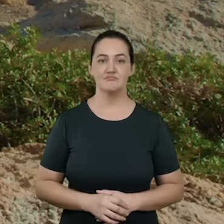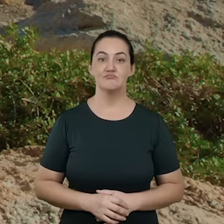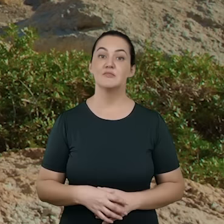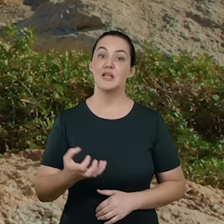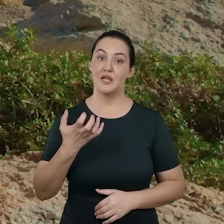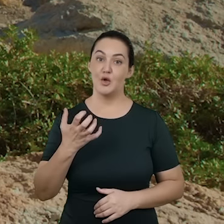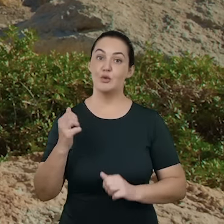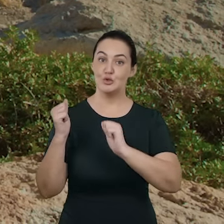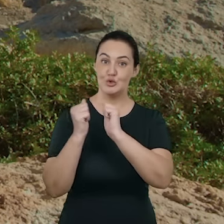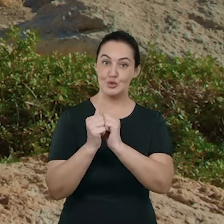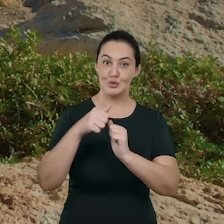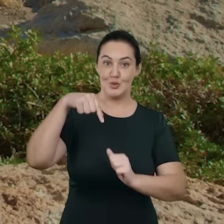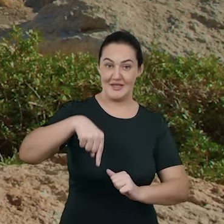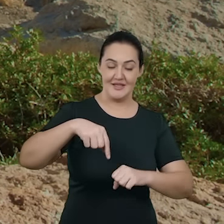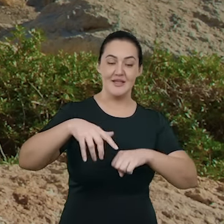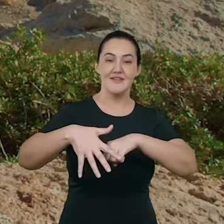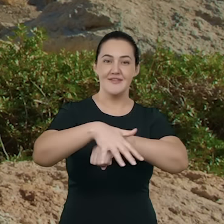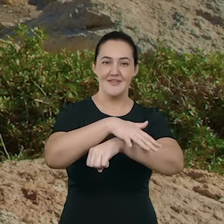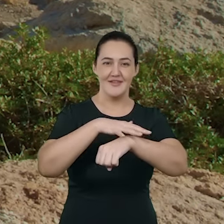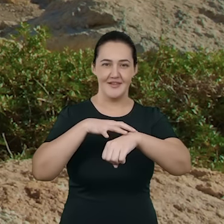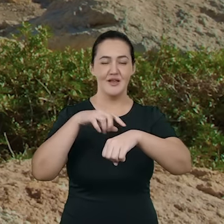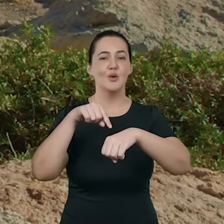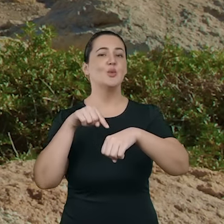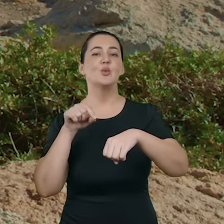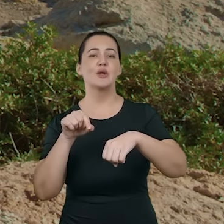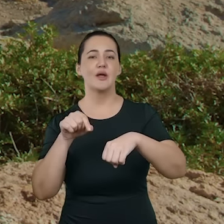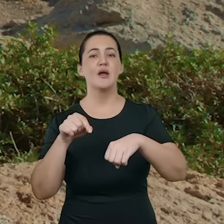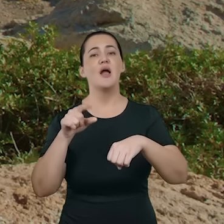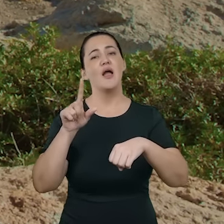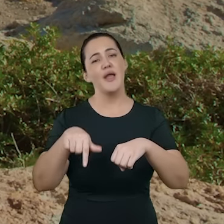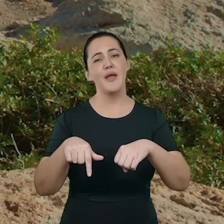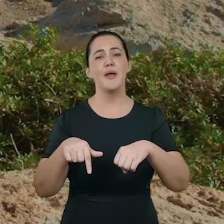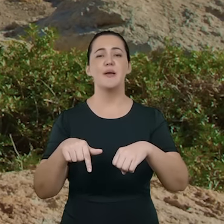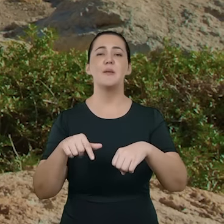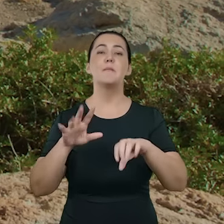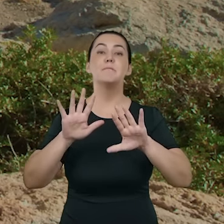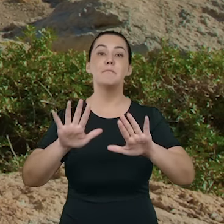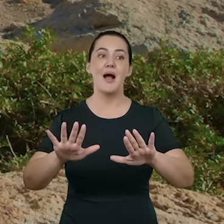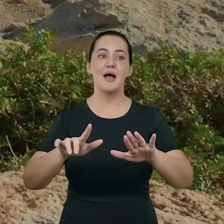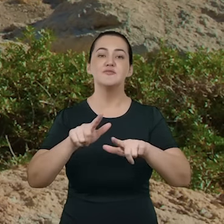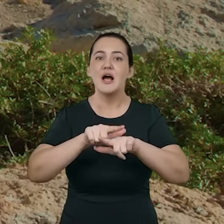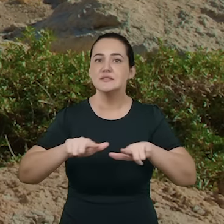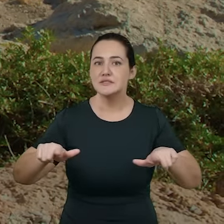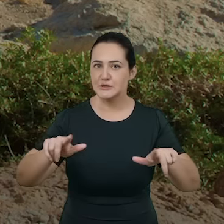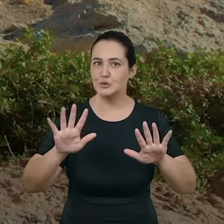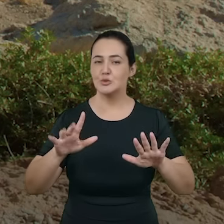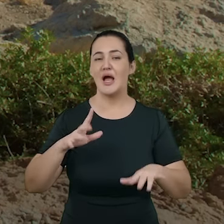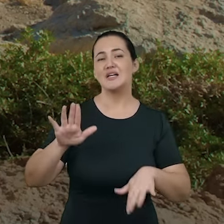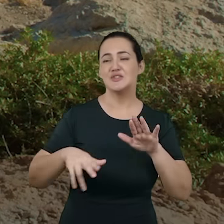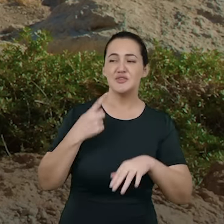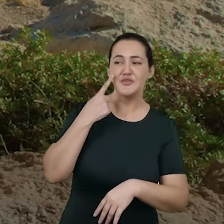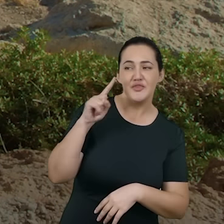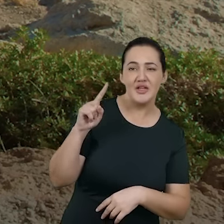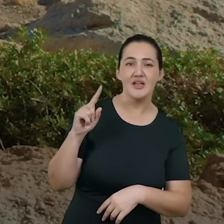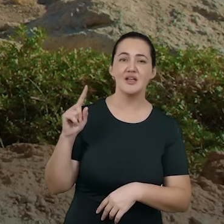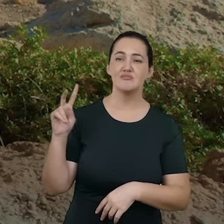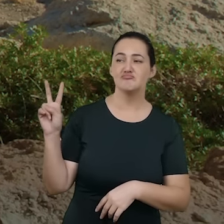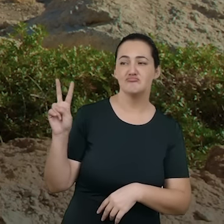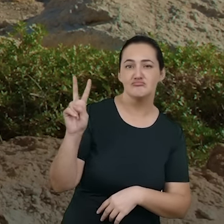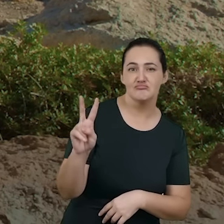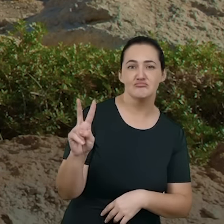Eu quis vir com vocês a esse lado da ilha de Patmos, que não é muito concorrido pelos turistas. Você vê às vezes um casal ou outro,